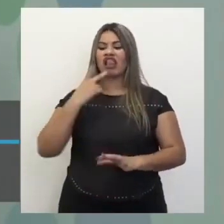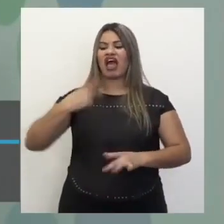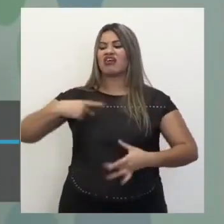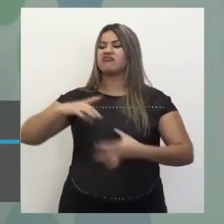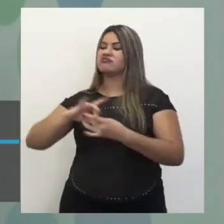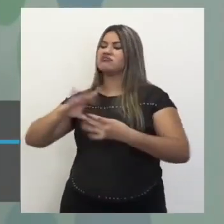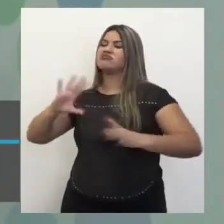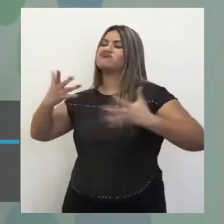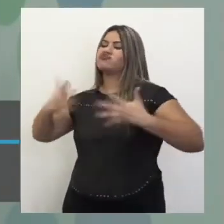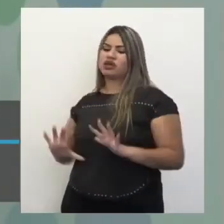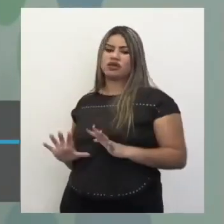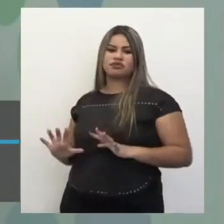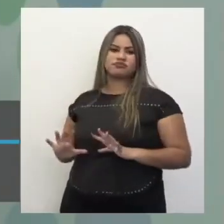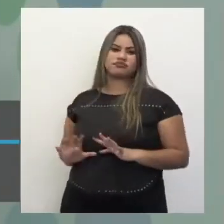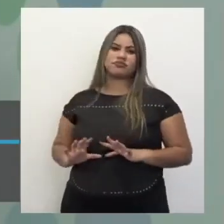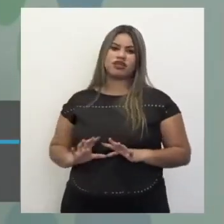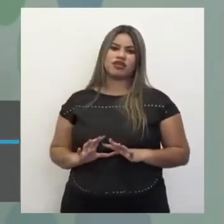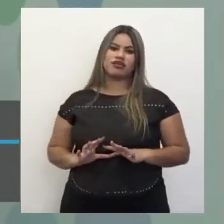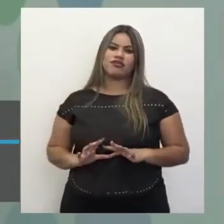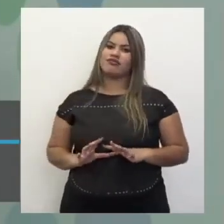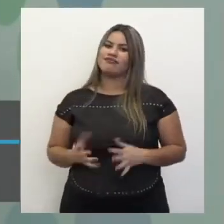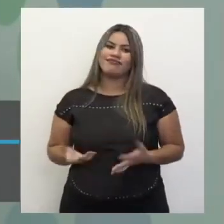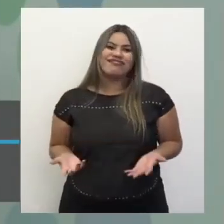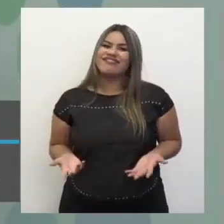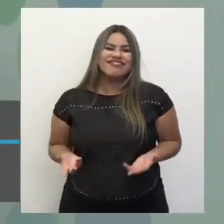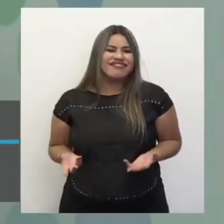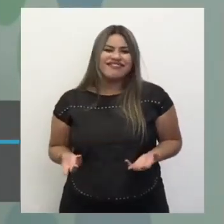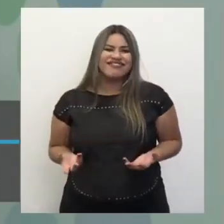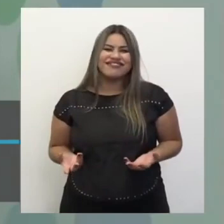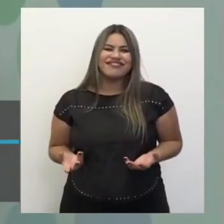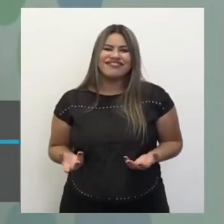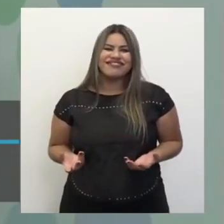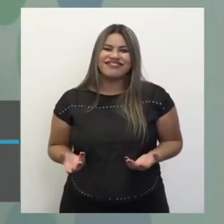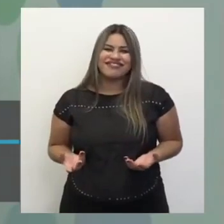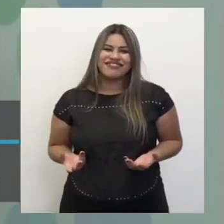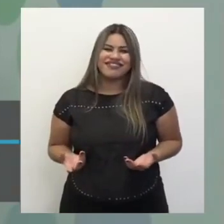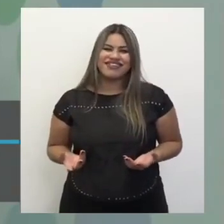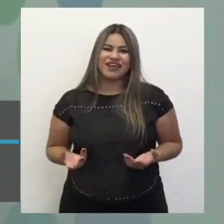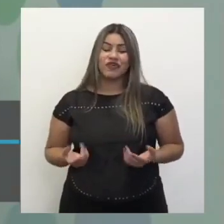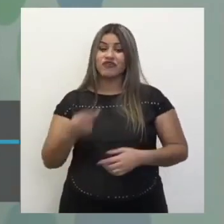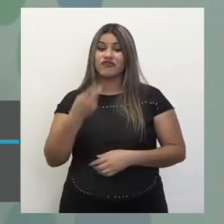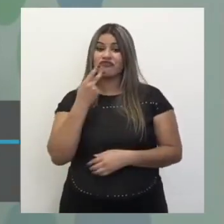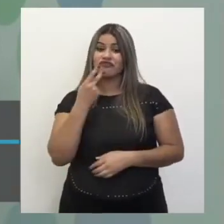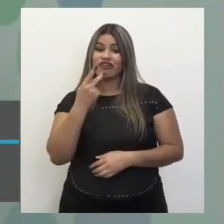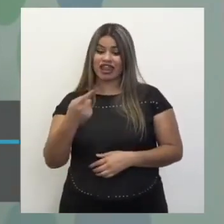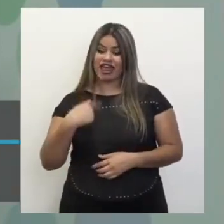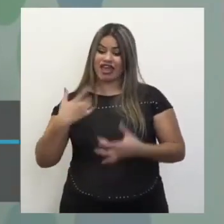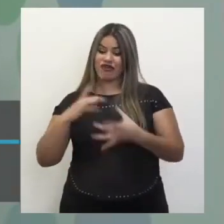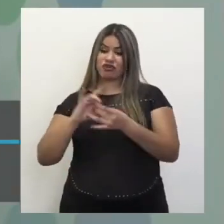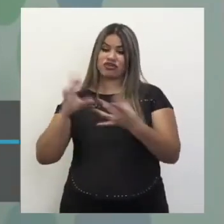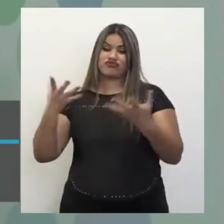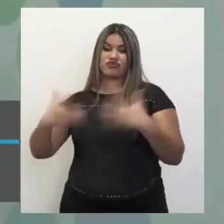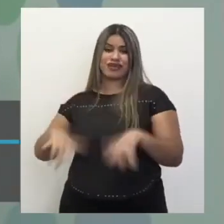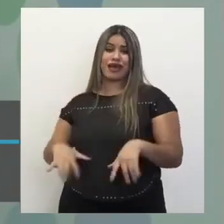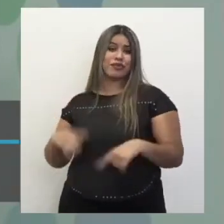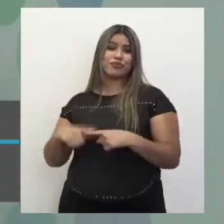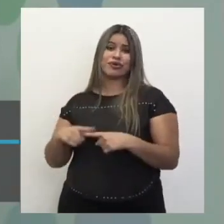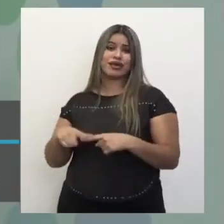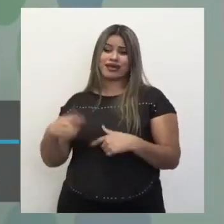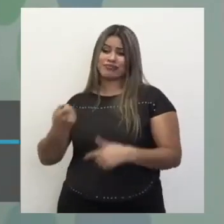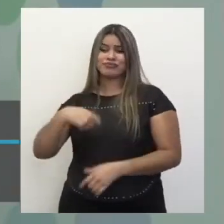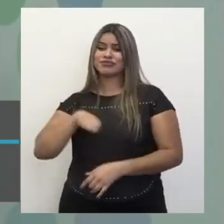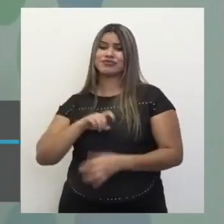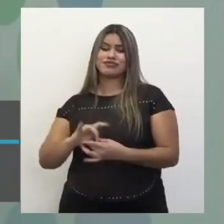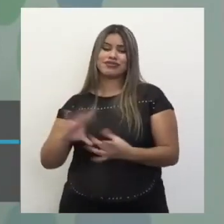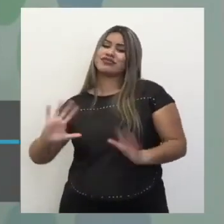livre. Porque você só pode dizer que você não vai ser livre porque você é livre para dizer isso. E a partir do momento que você recusar